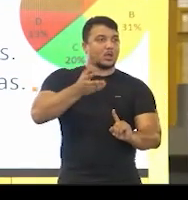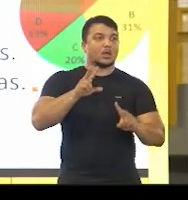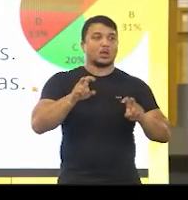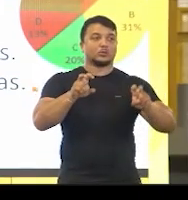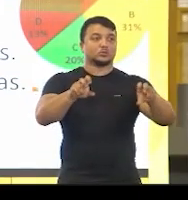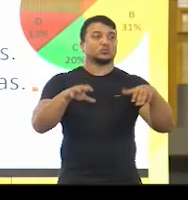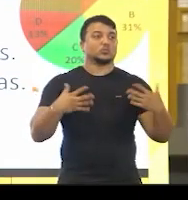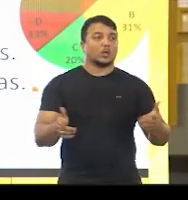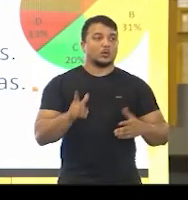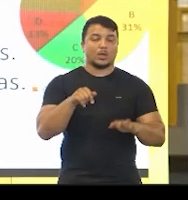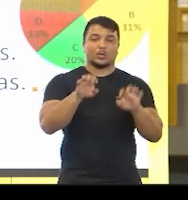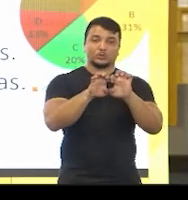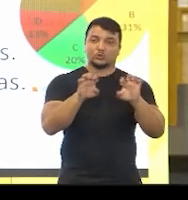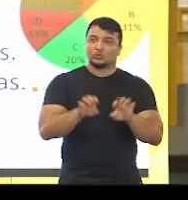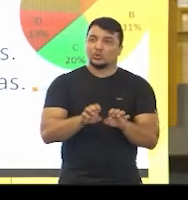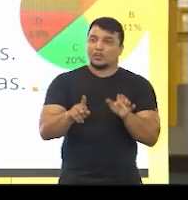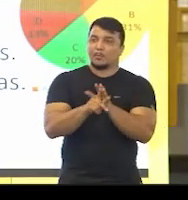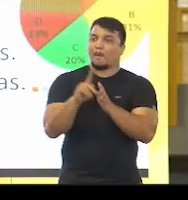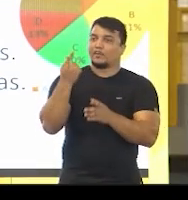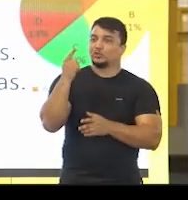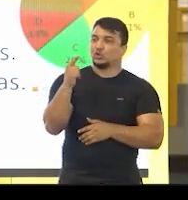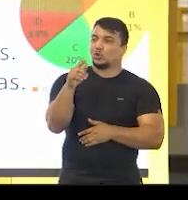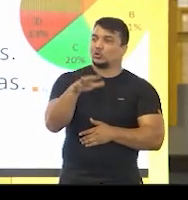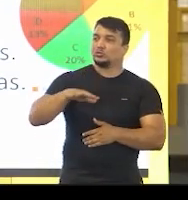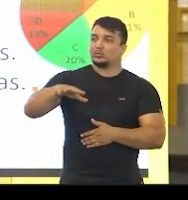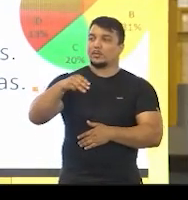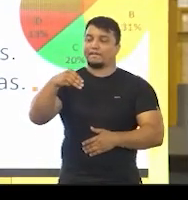aí você ia marcar a estrutura geológica